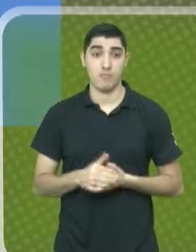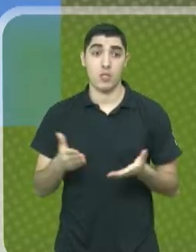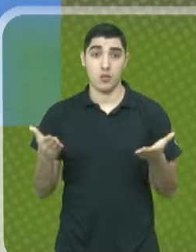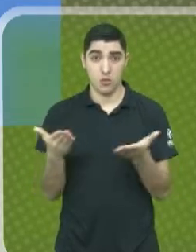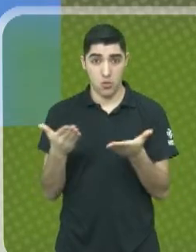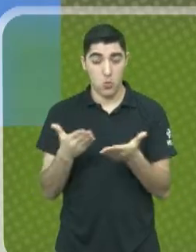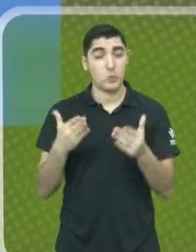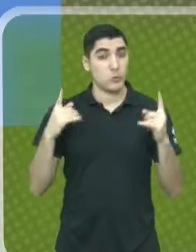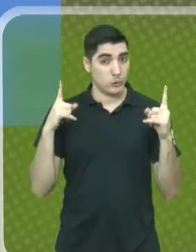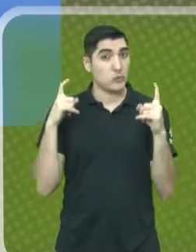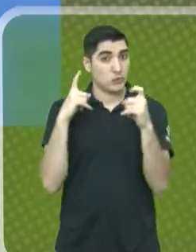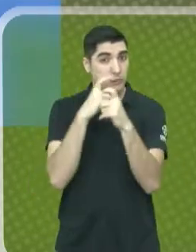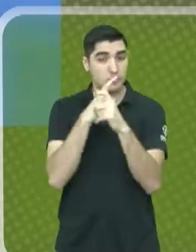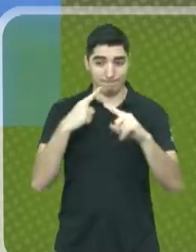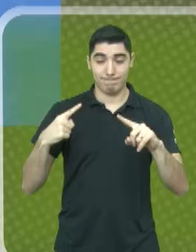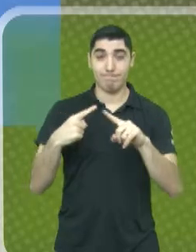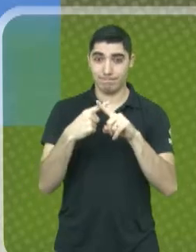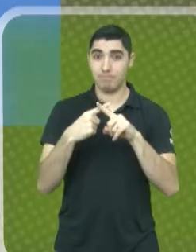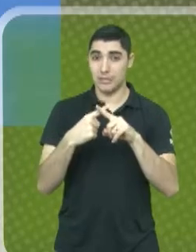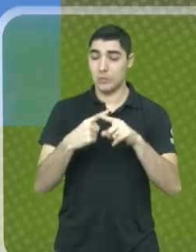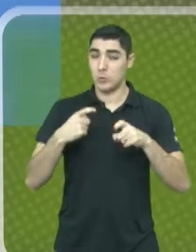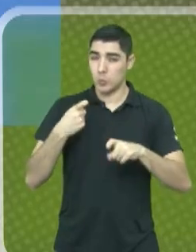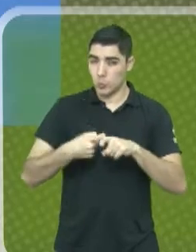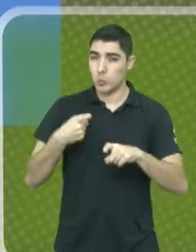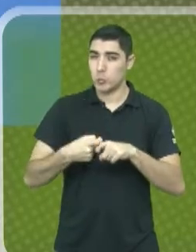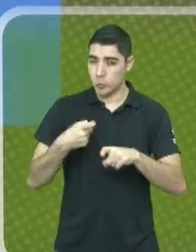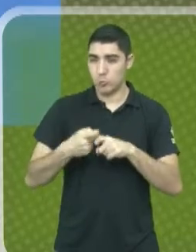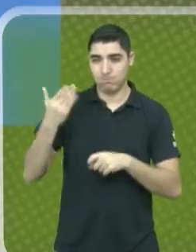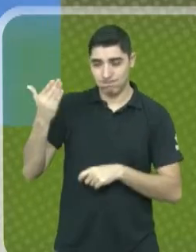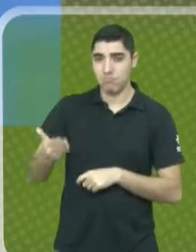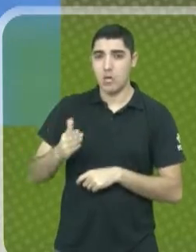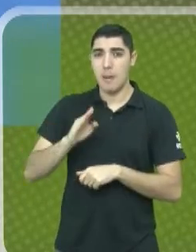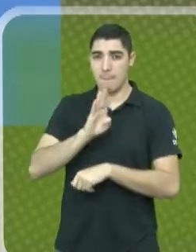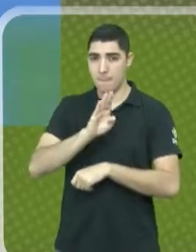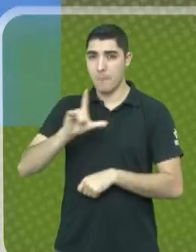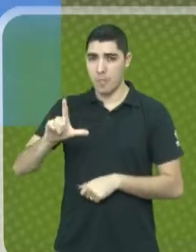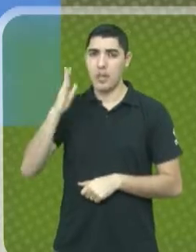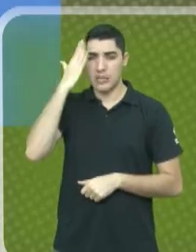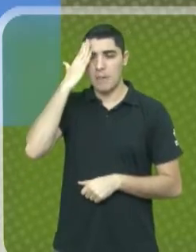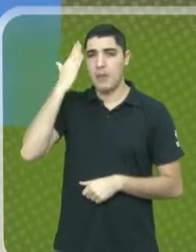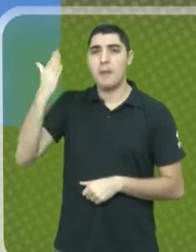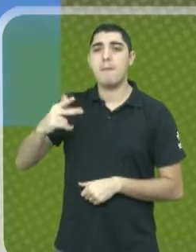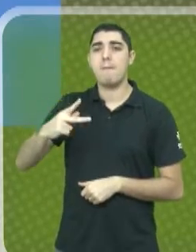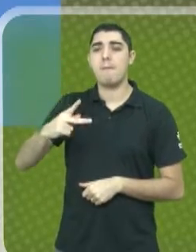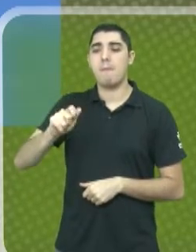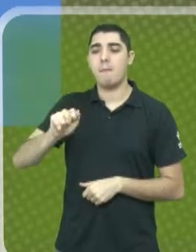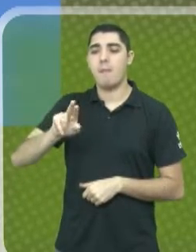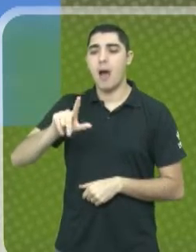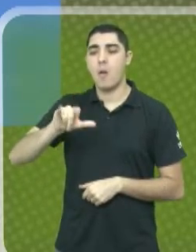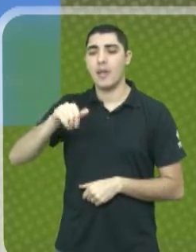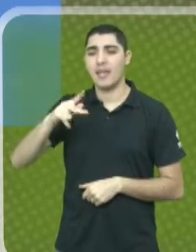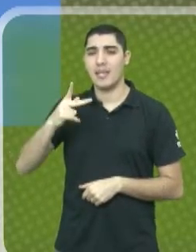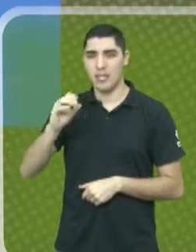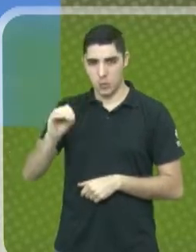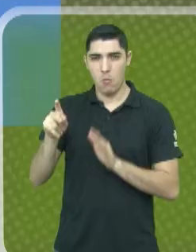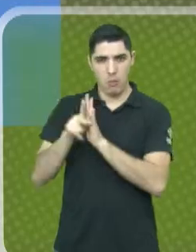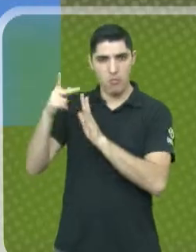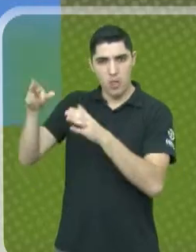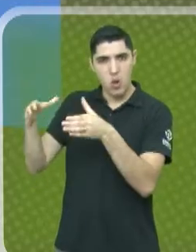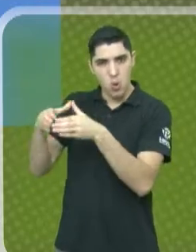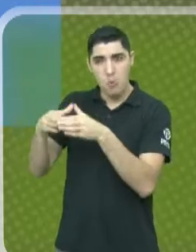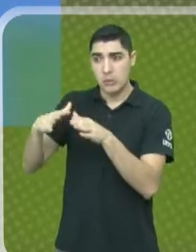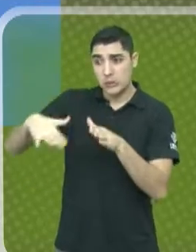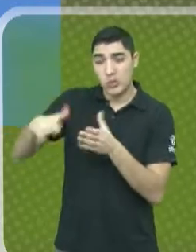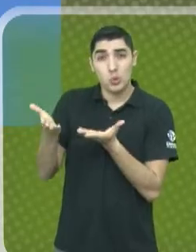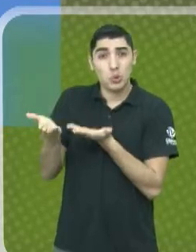muito difícil, apesar da colocação do Blumenau. Nós sabemos do trabalho do Paulinho Cardoso, uma equipe de garotos, de mesclada com